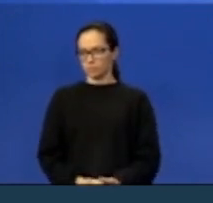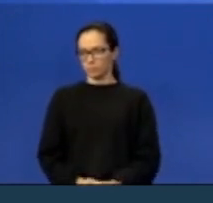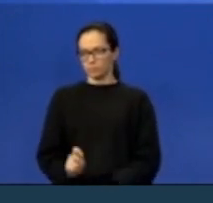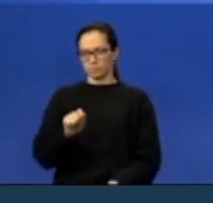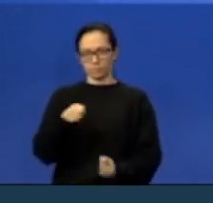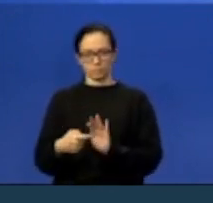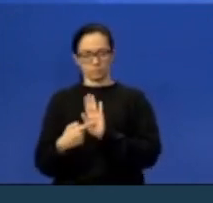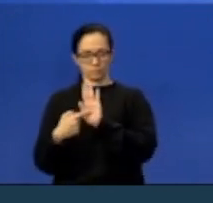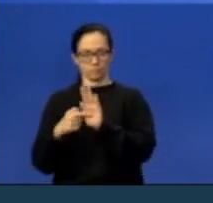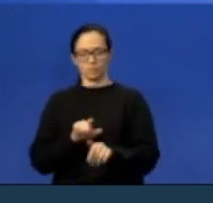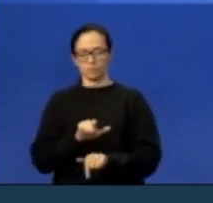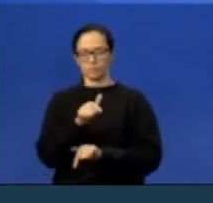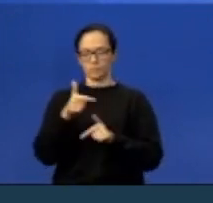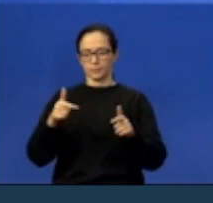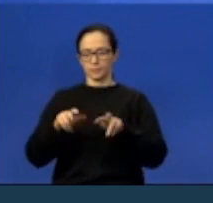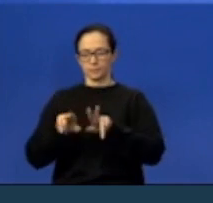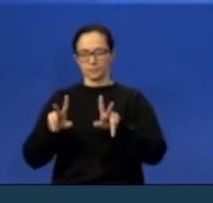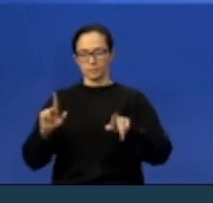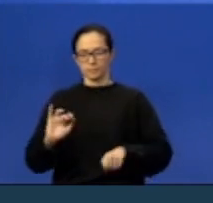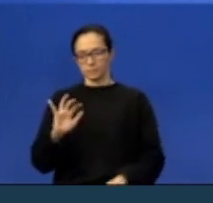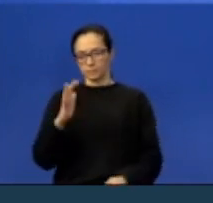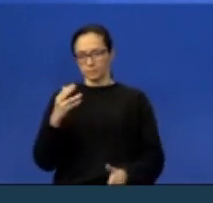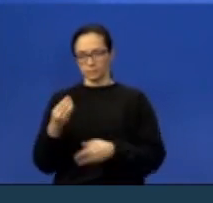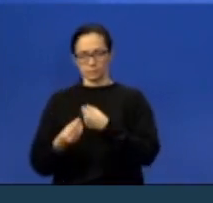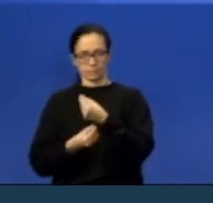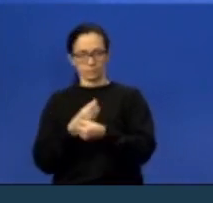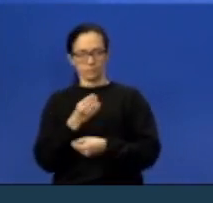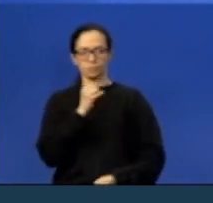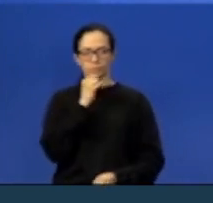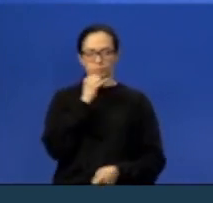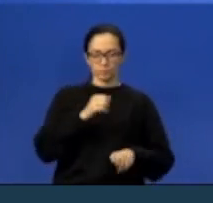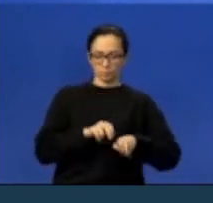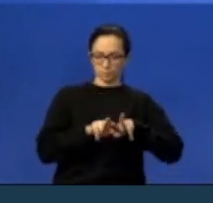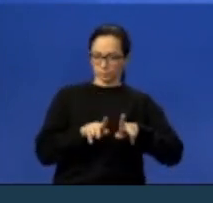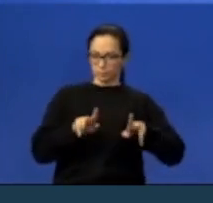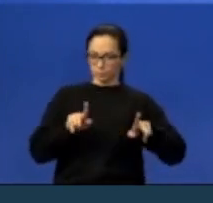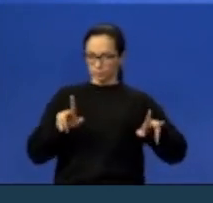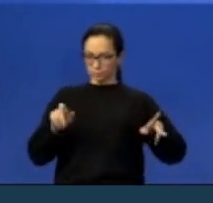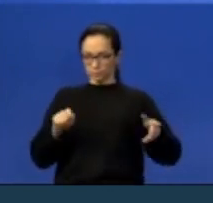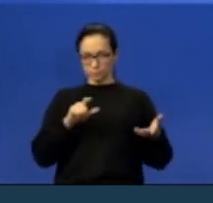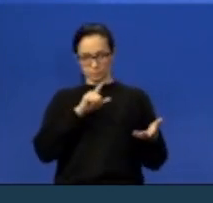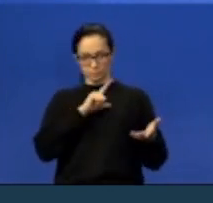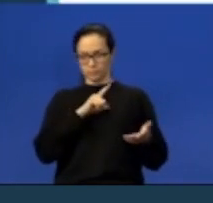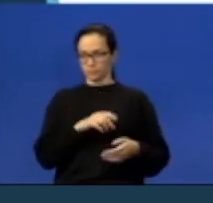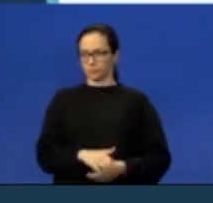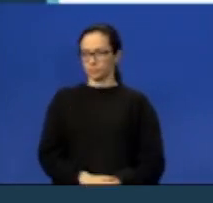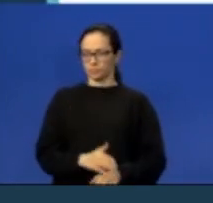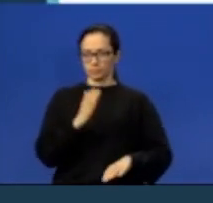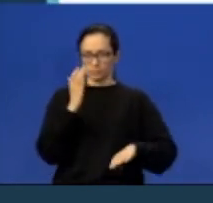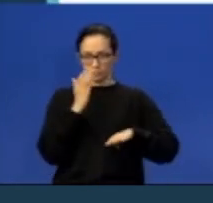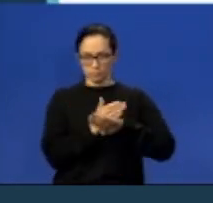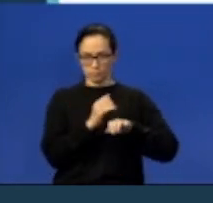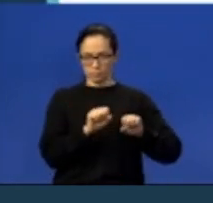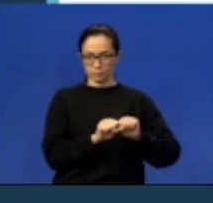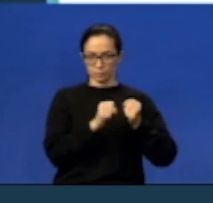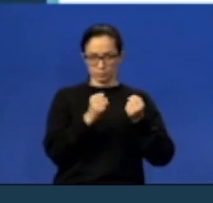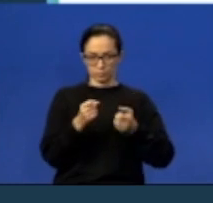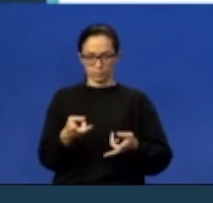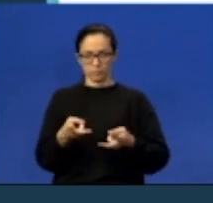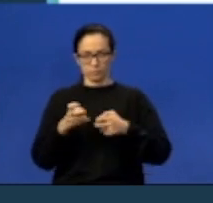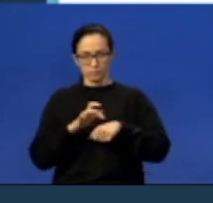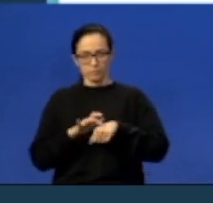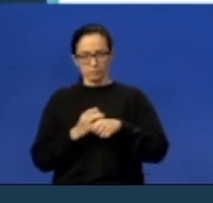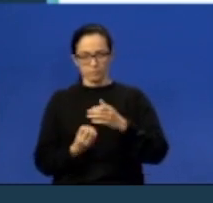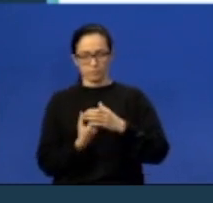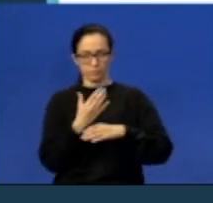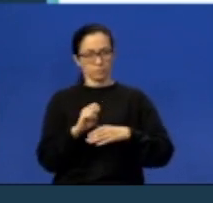principais tipos de lesões do tecido ósseo. Então, nós temos diferentes tipos de lesões, que podem ser as traumáticas, as adquiridas, as